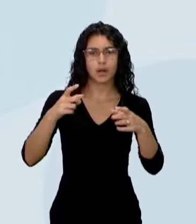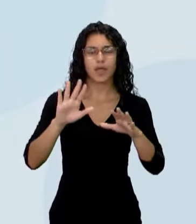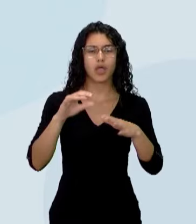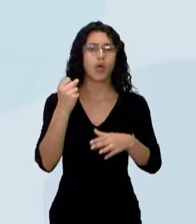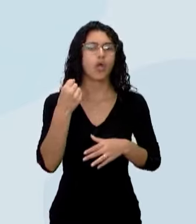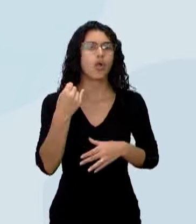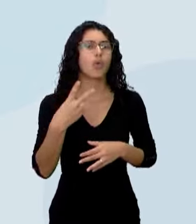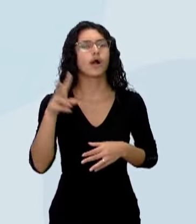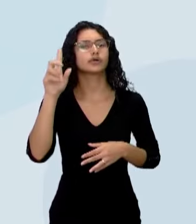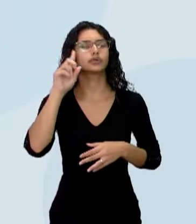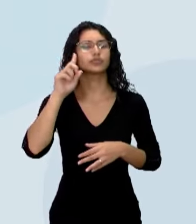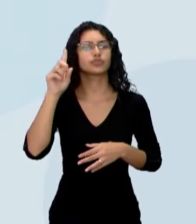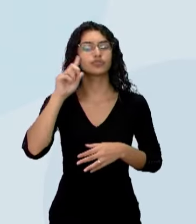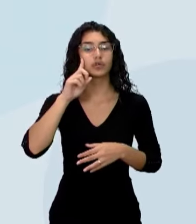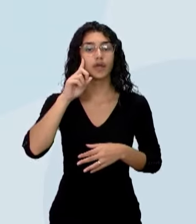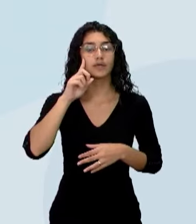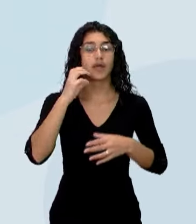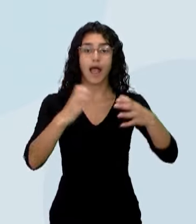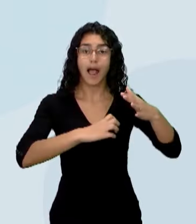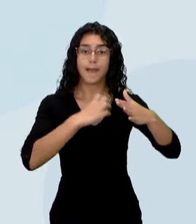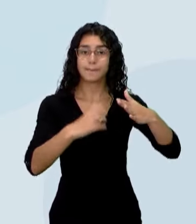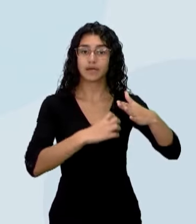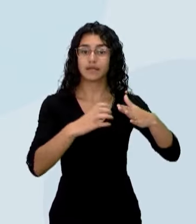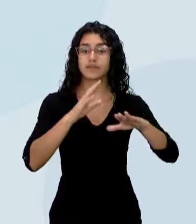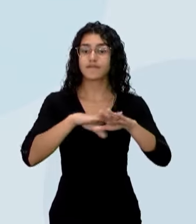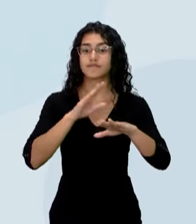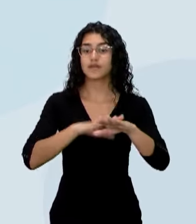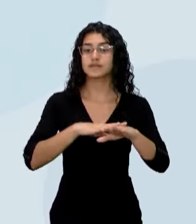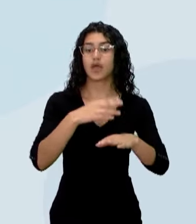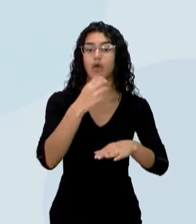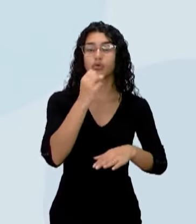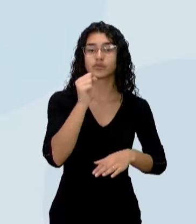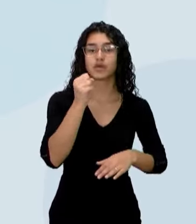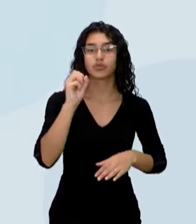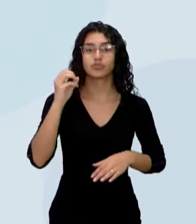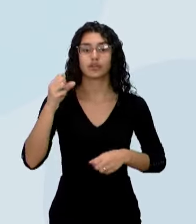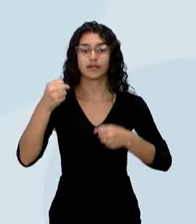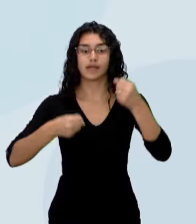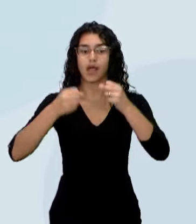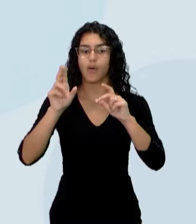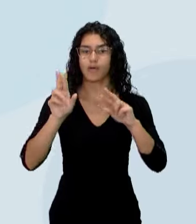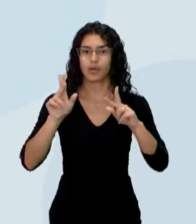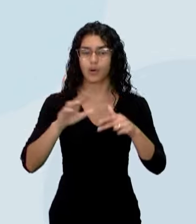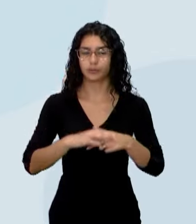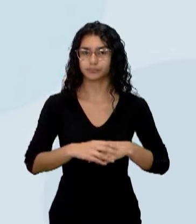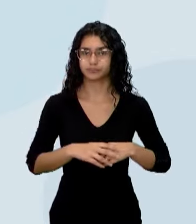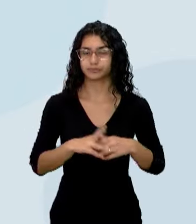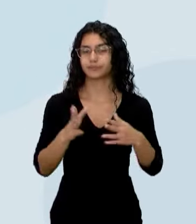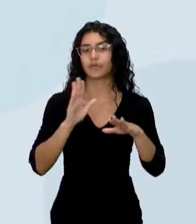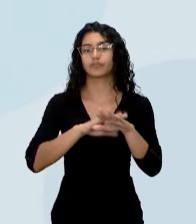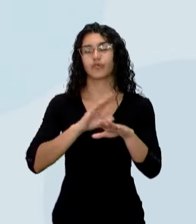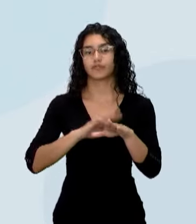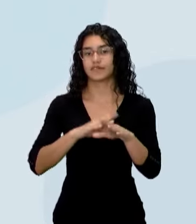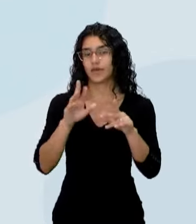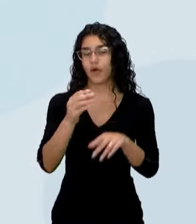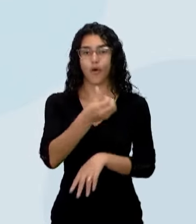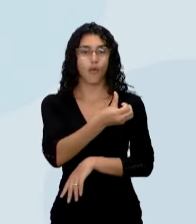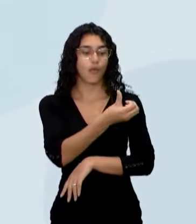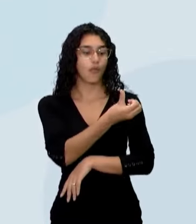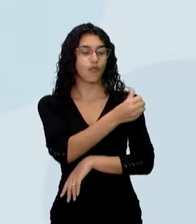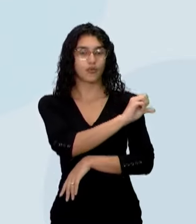dias esta indústria produzirá 880 carros iguais a esse? Eu vou fazer igual sexto